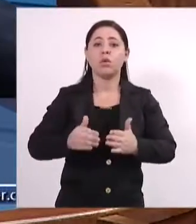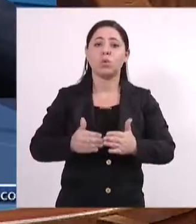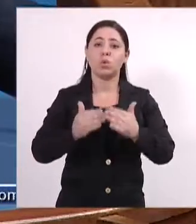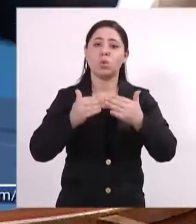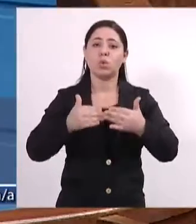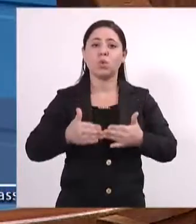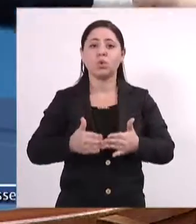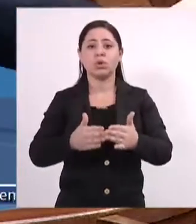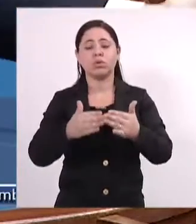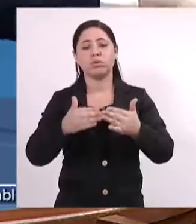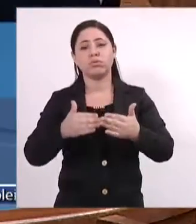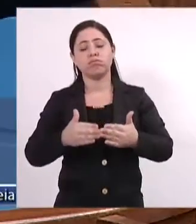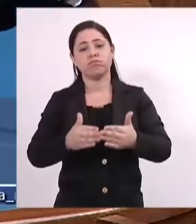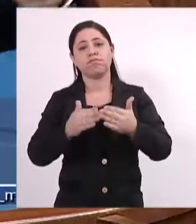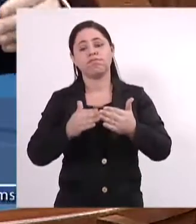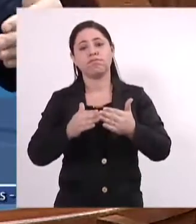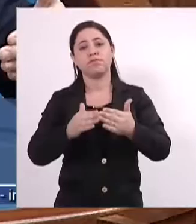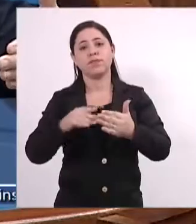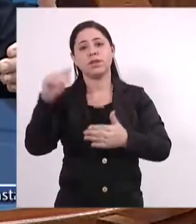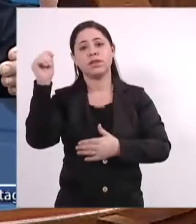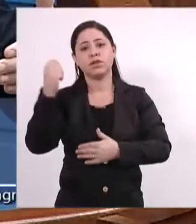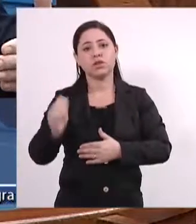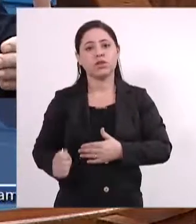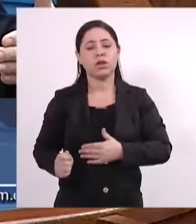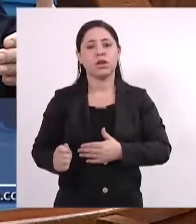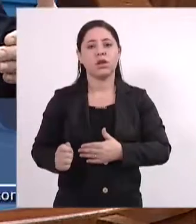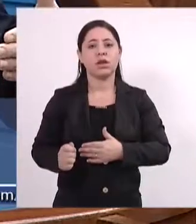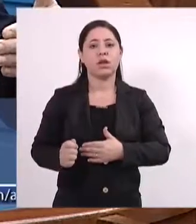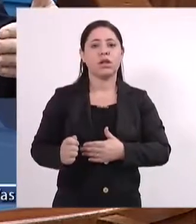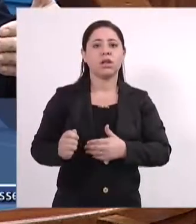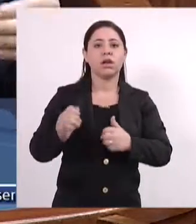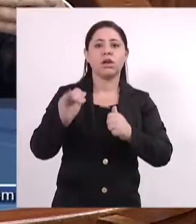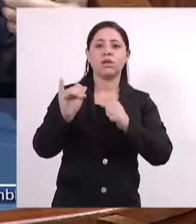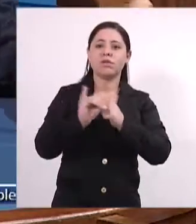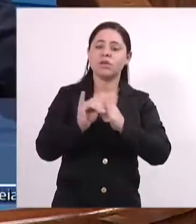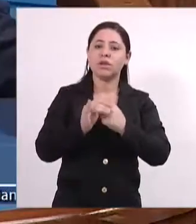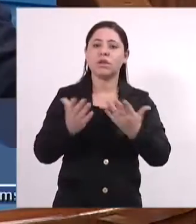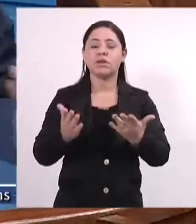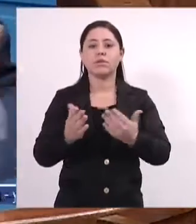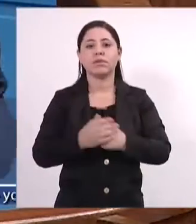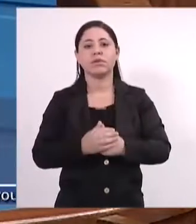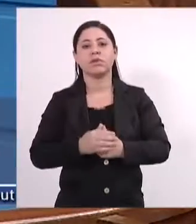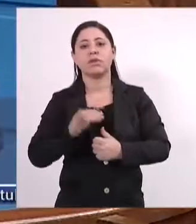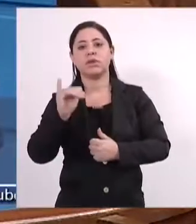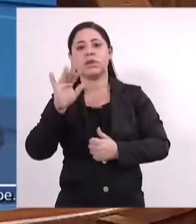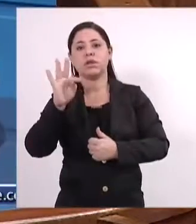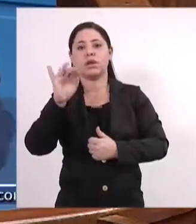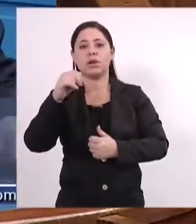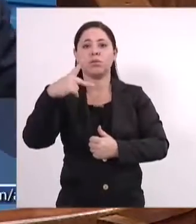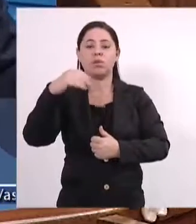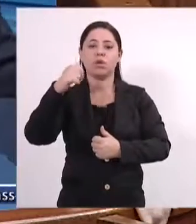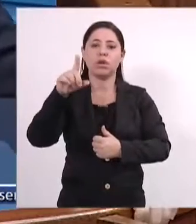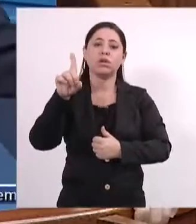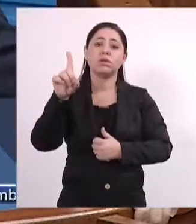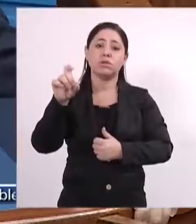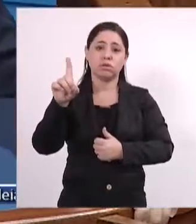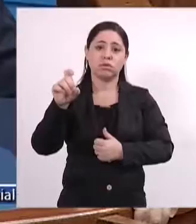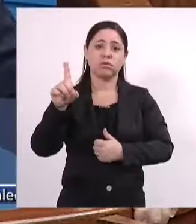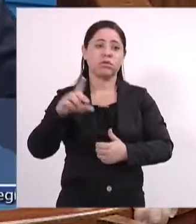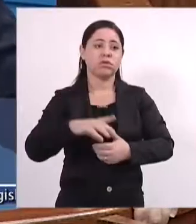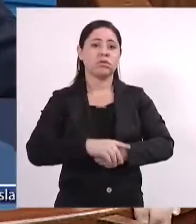Corumbá, Angélica e Viema, né? Itaporã e Dourados. Então,